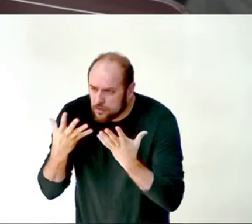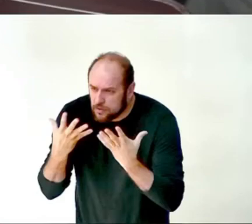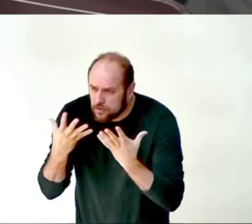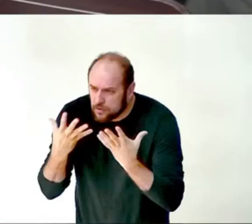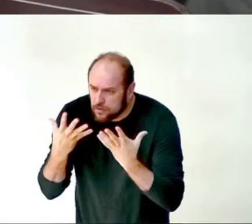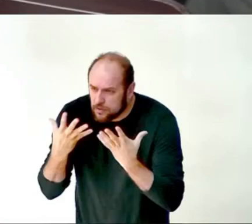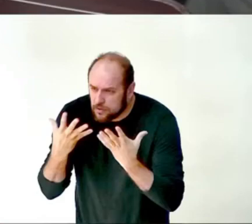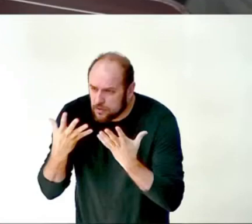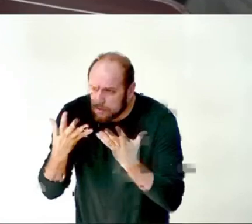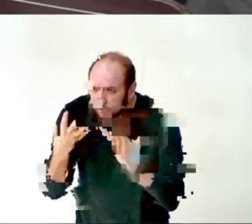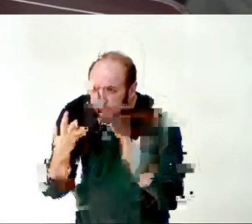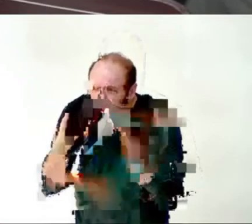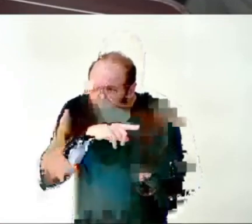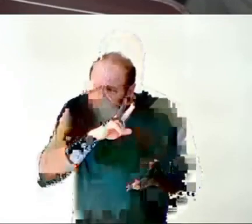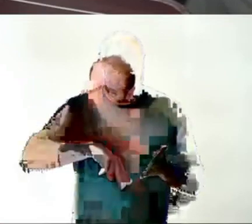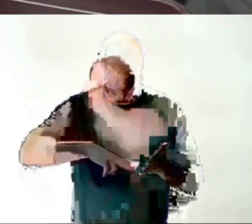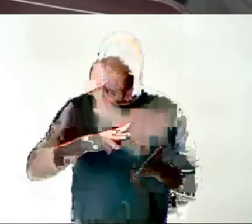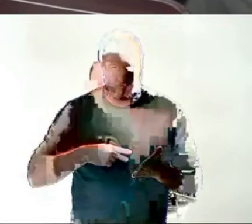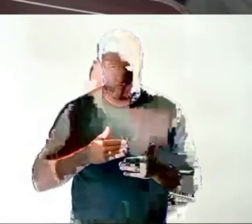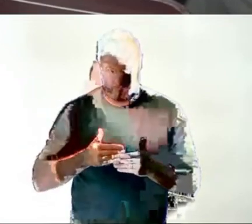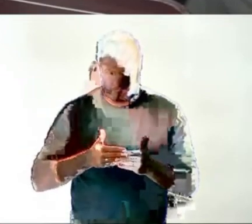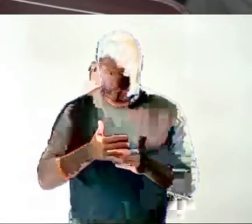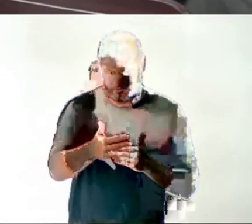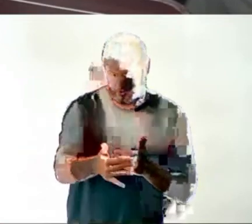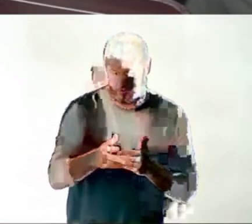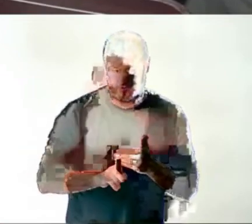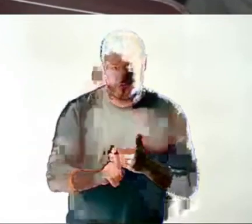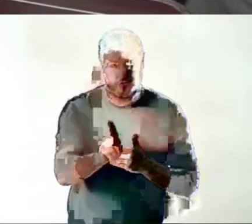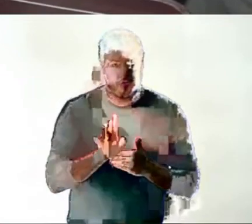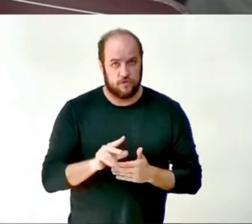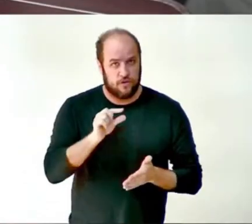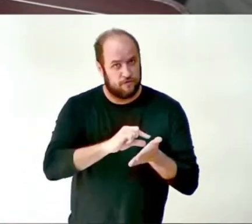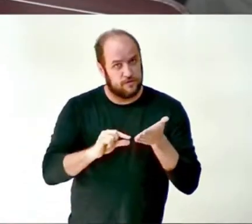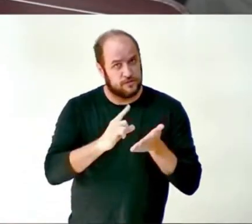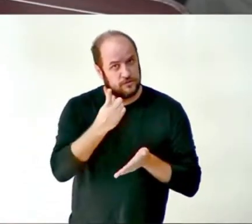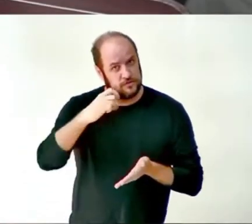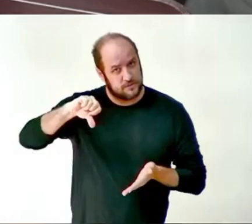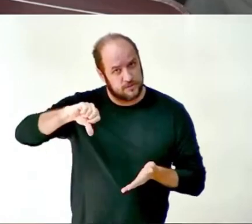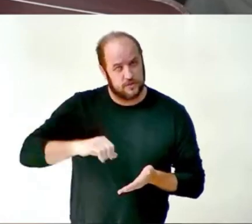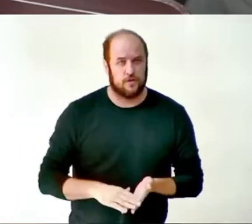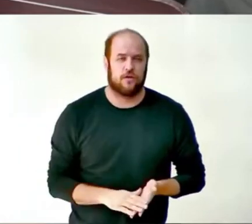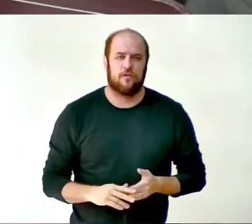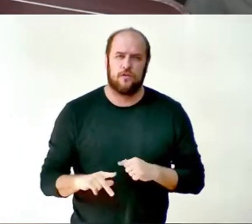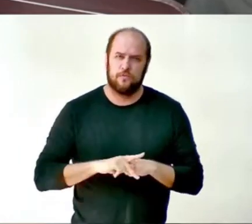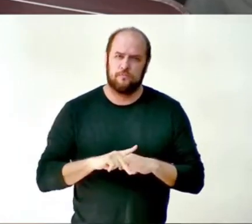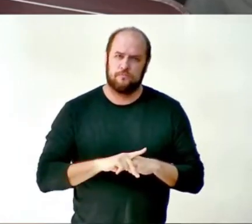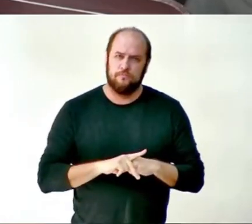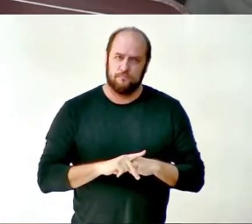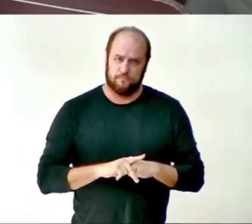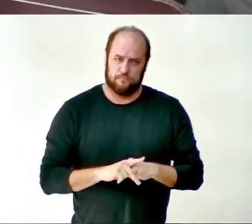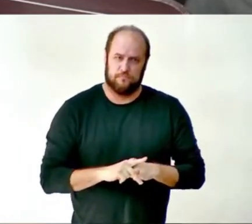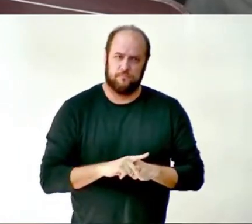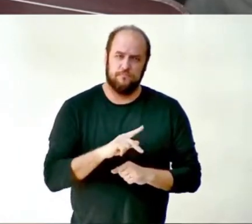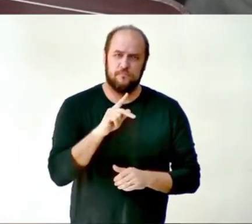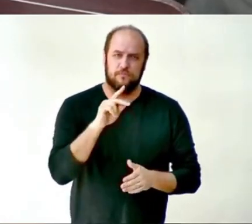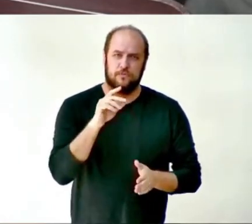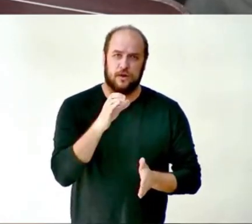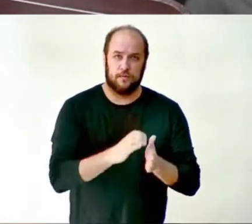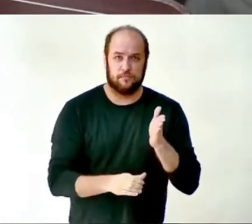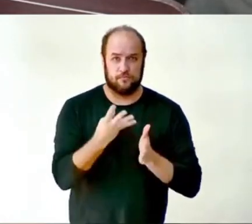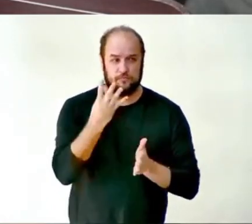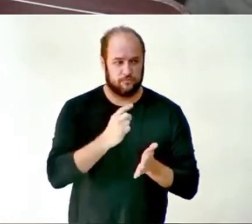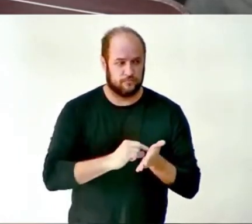que nós estamos vendo, você vai ver no versículo 19, em Pedro, 1 de Pedro 4,